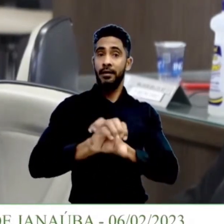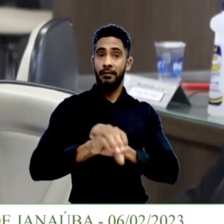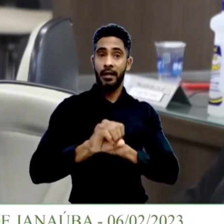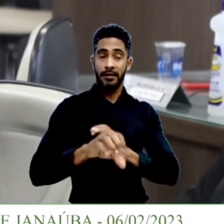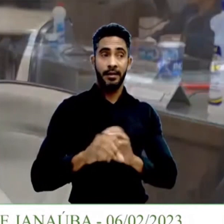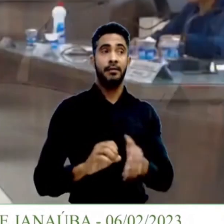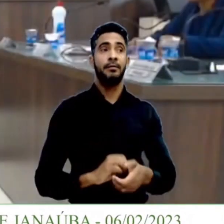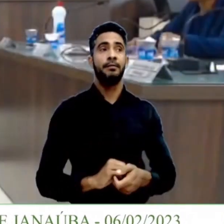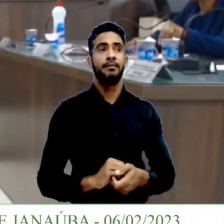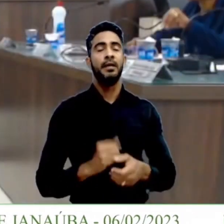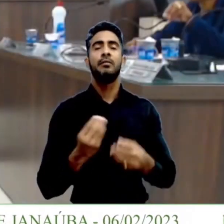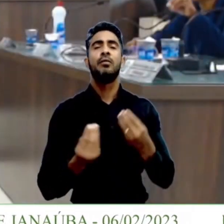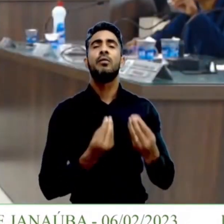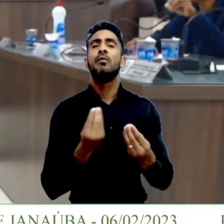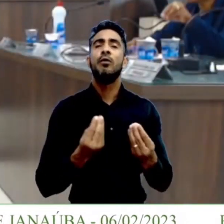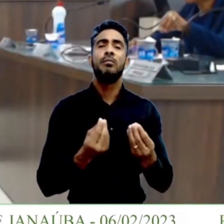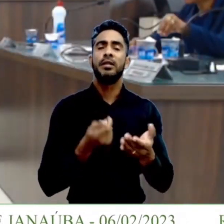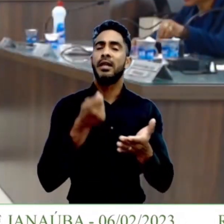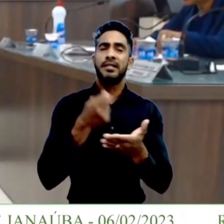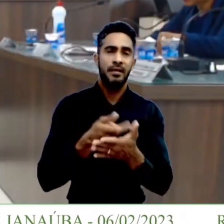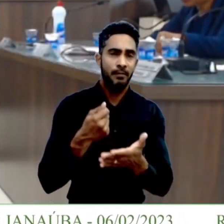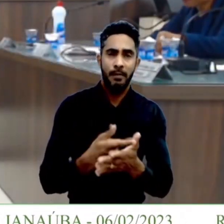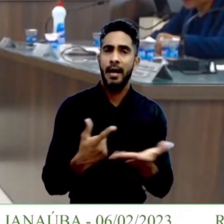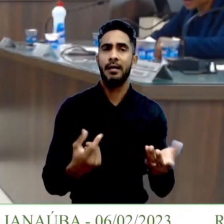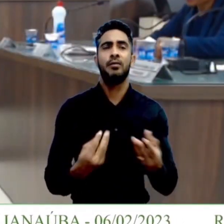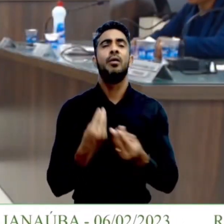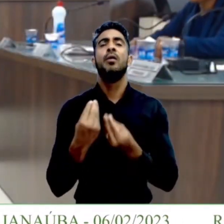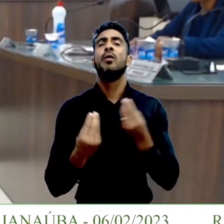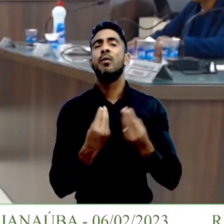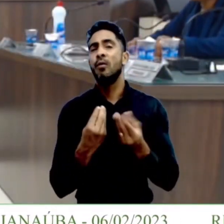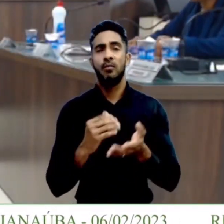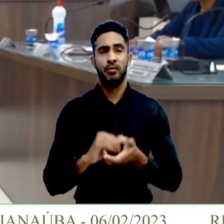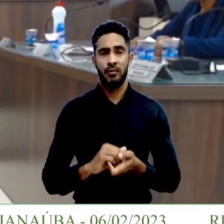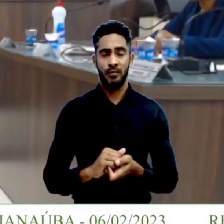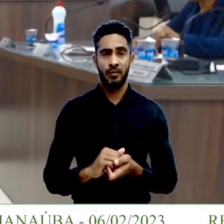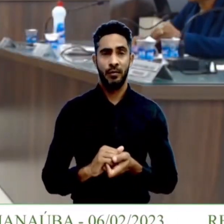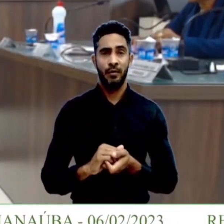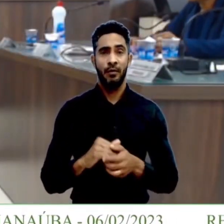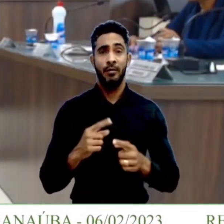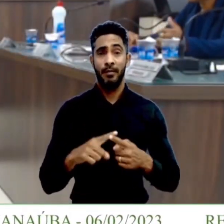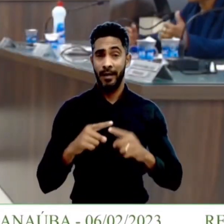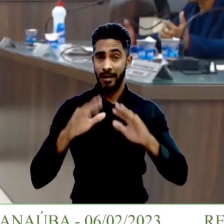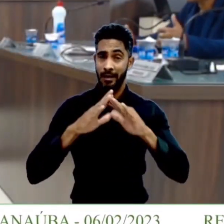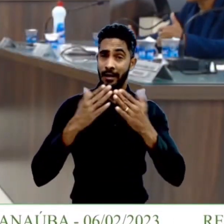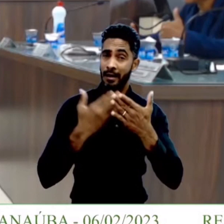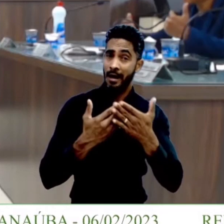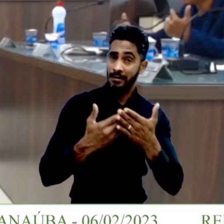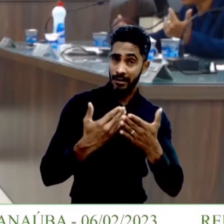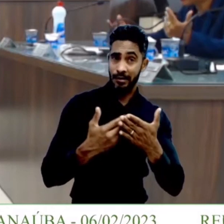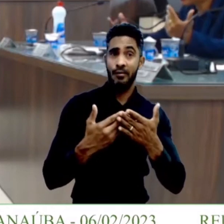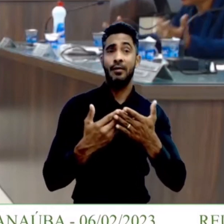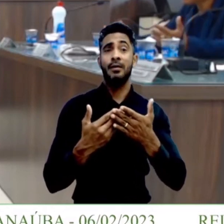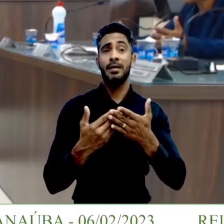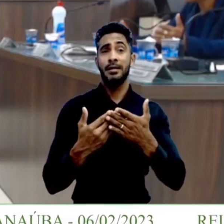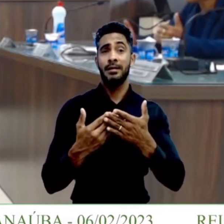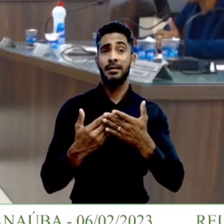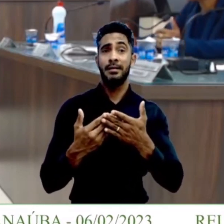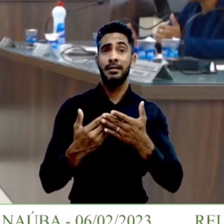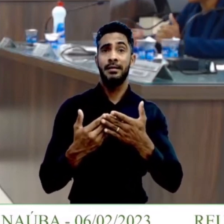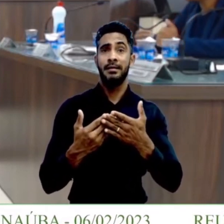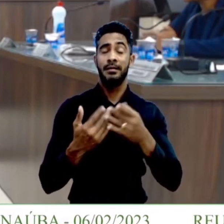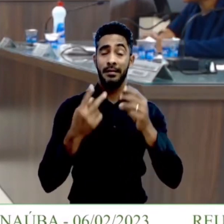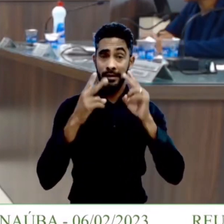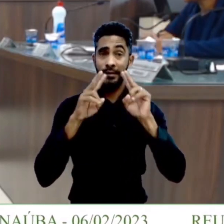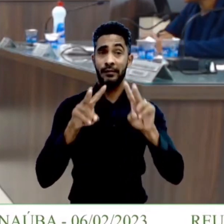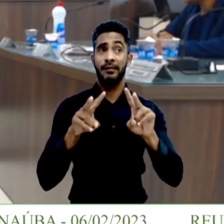como que está sendo gerido esse pagamento, como está sendo pago, porque assim, as escolas a gente está vendo que estão